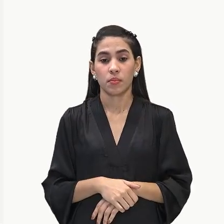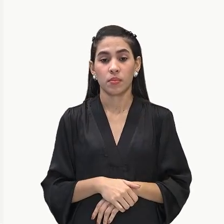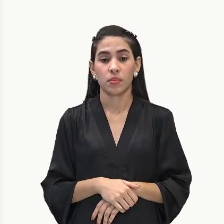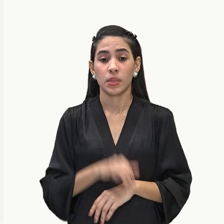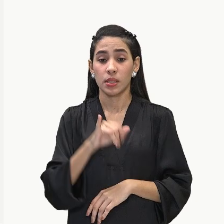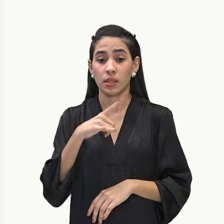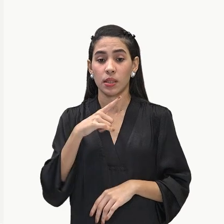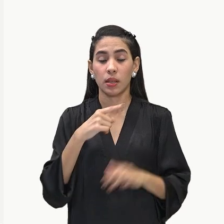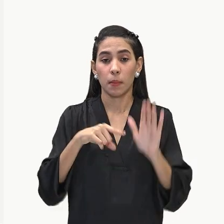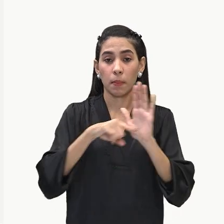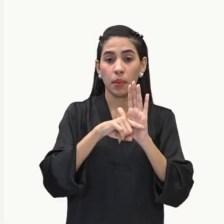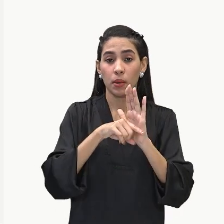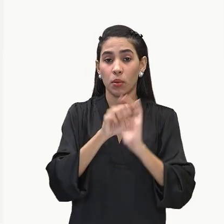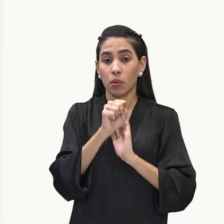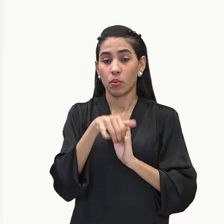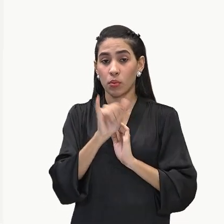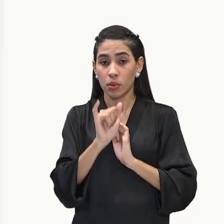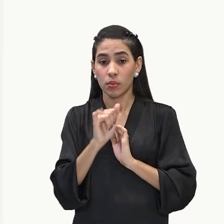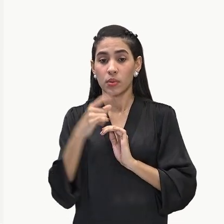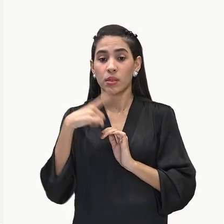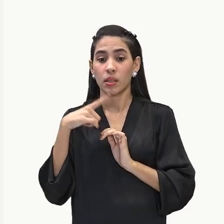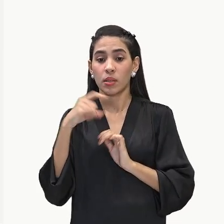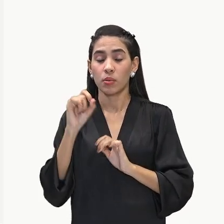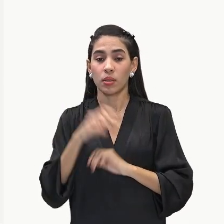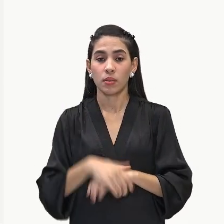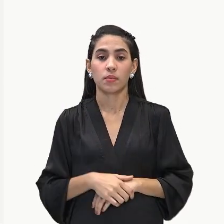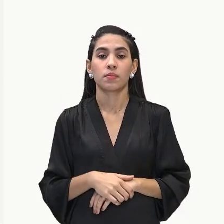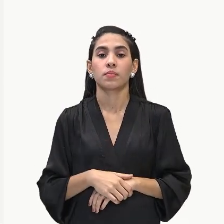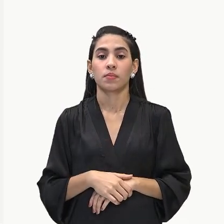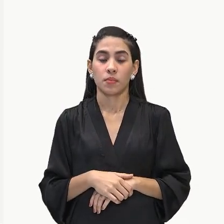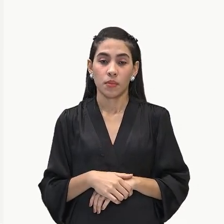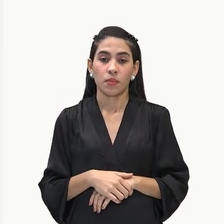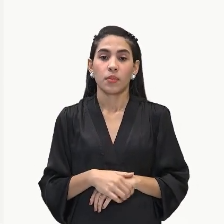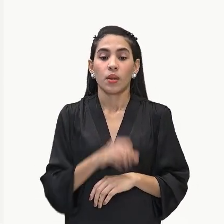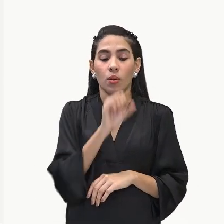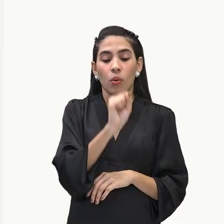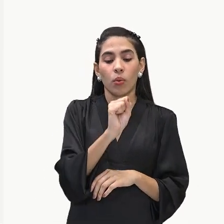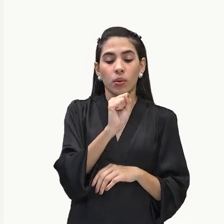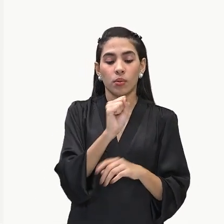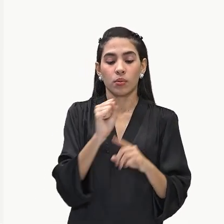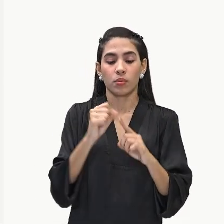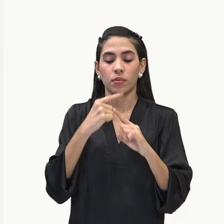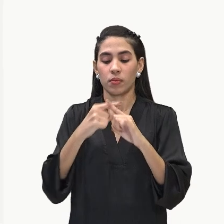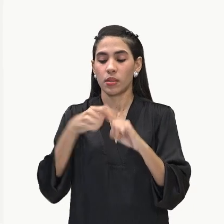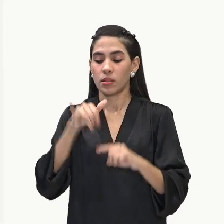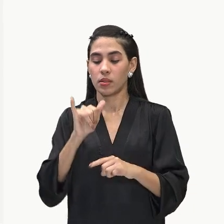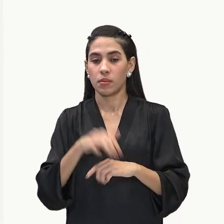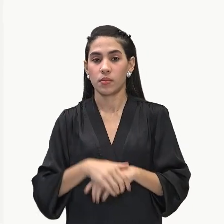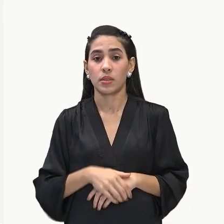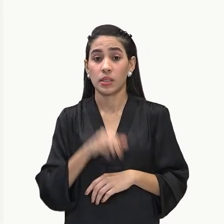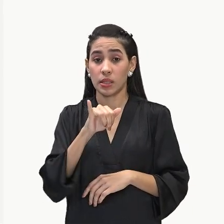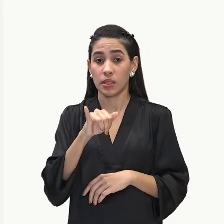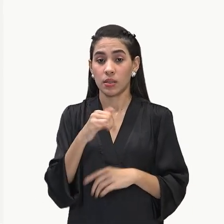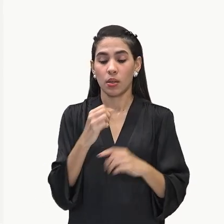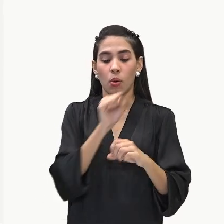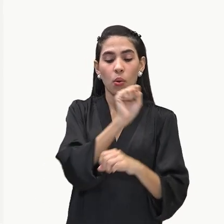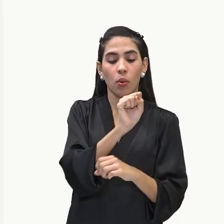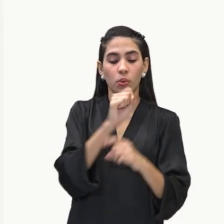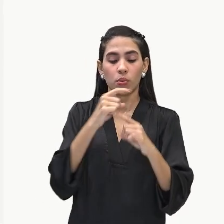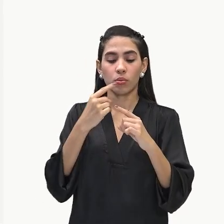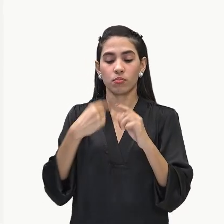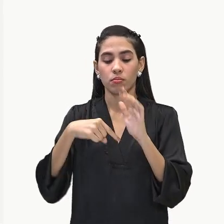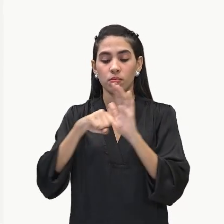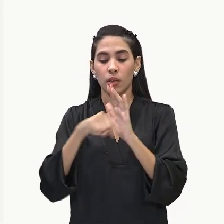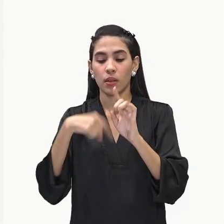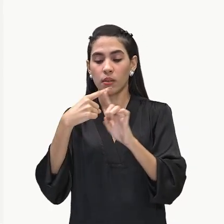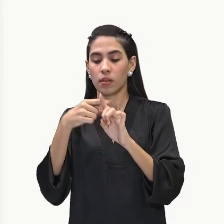menos 8y, eu tenho menos 8 multiplicado por y. Se o menos 8 está multiplicando, ele